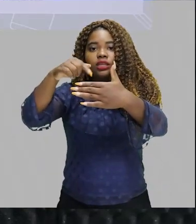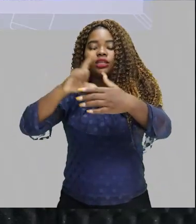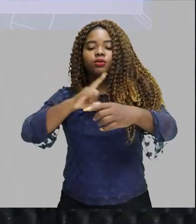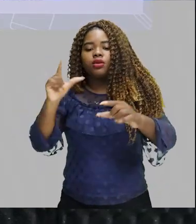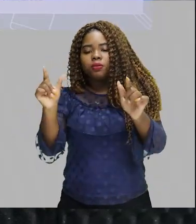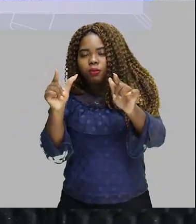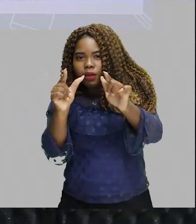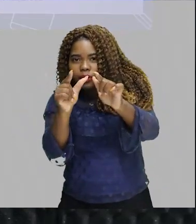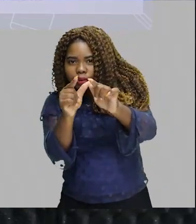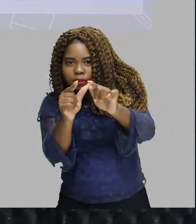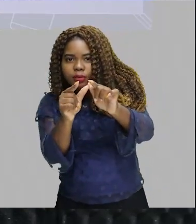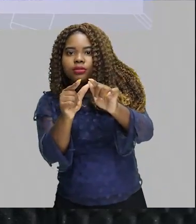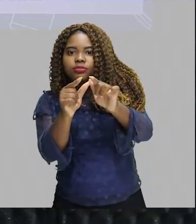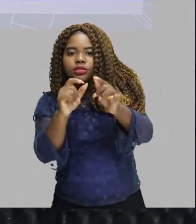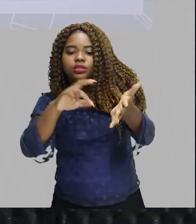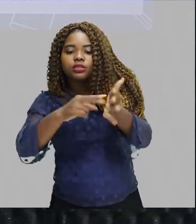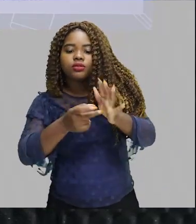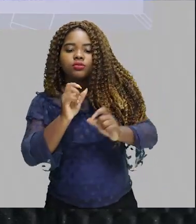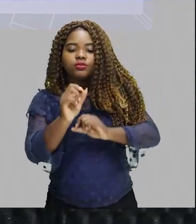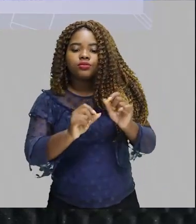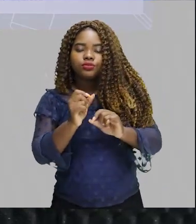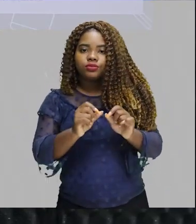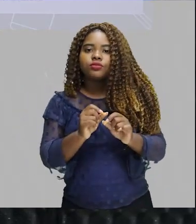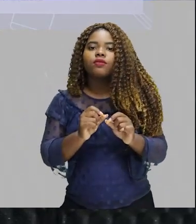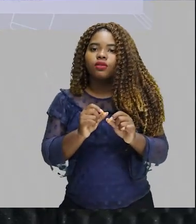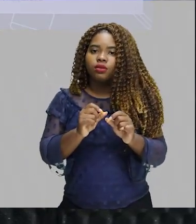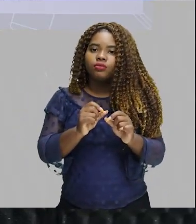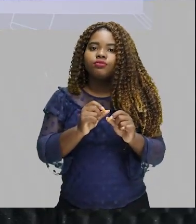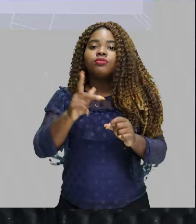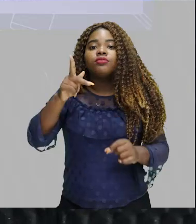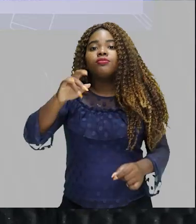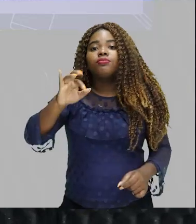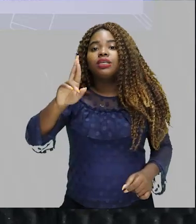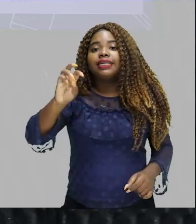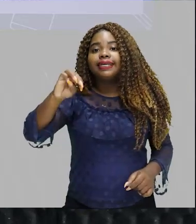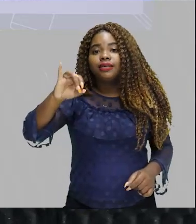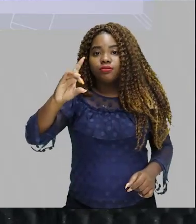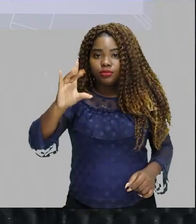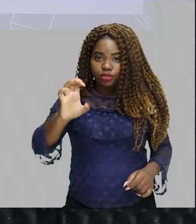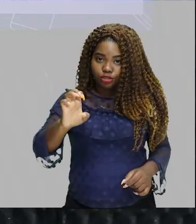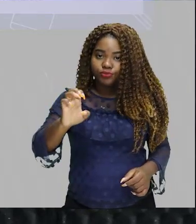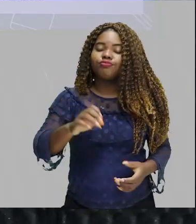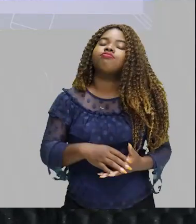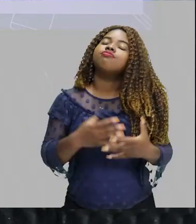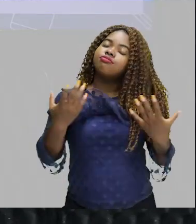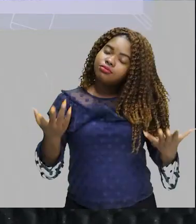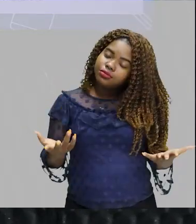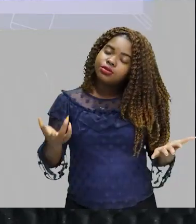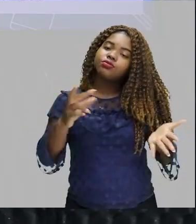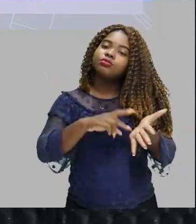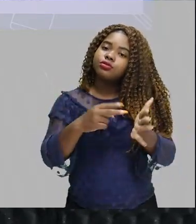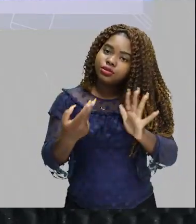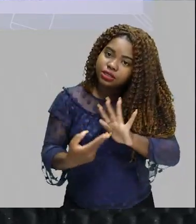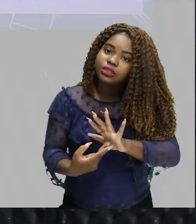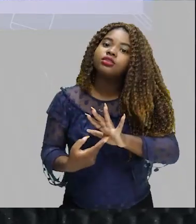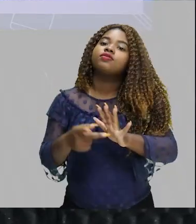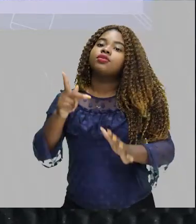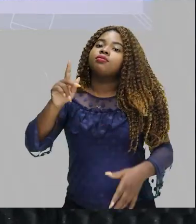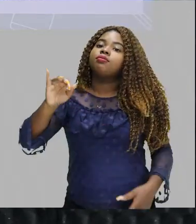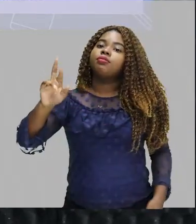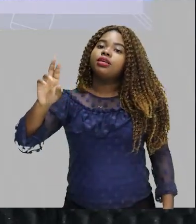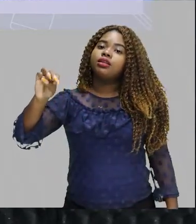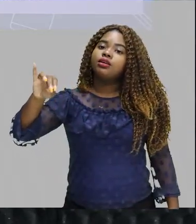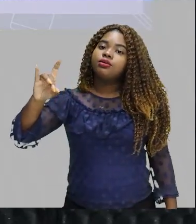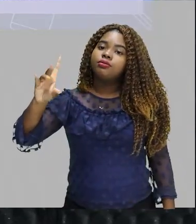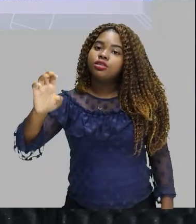populacional. Ou seja, tu tem aí o formato de uma pirâmide. Daí vem o termo pirâmide etária. Tá? Aqui,